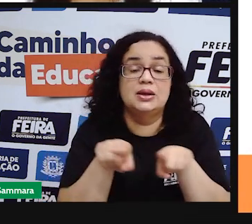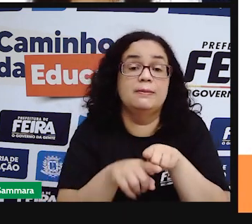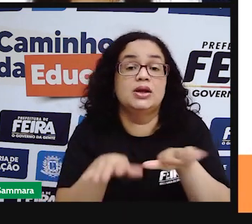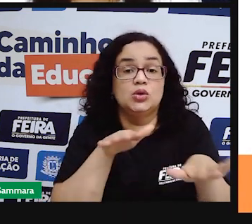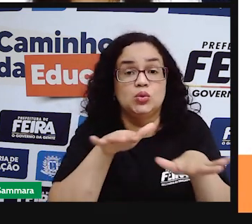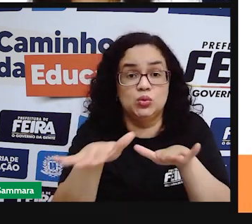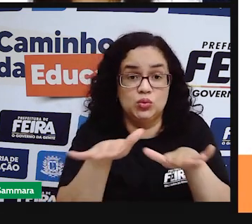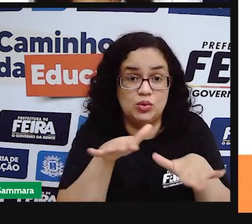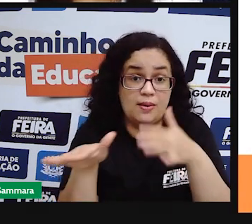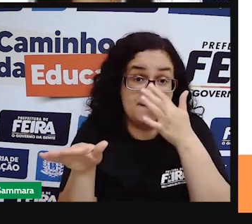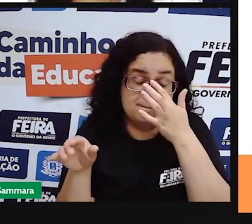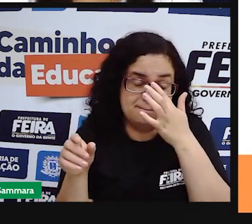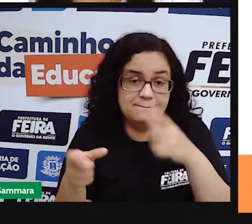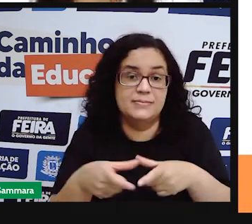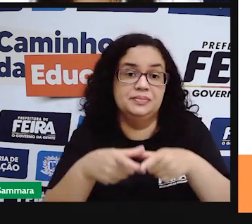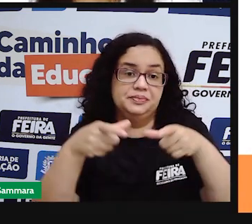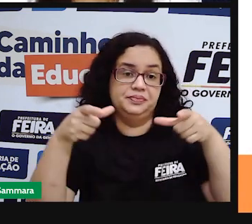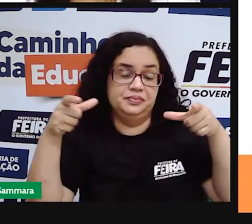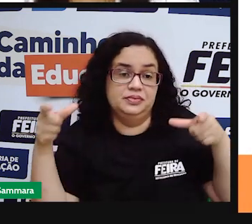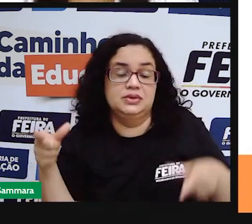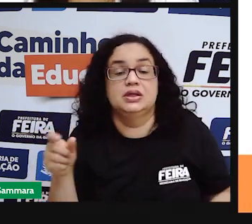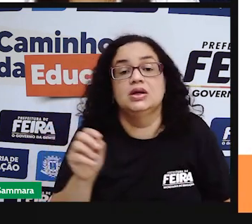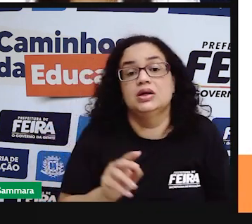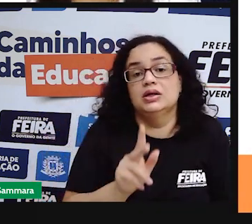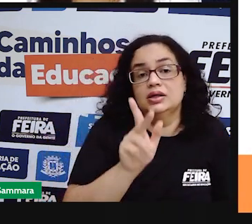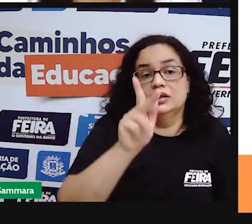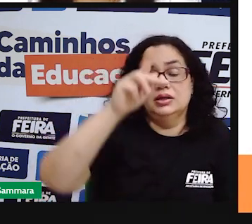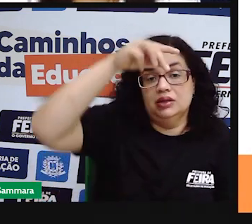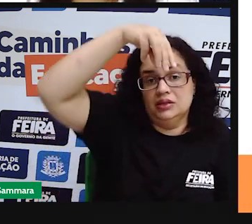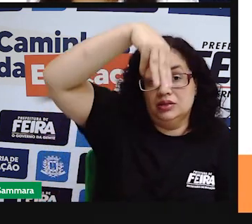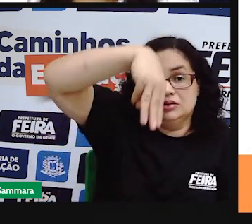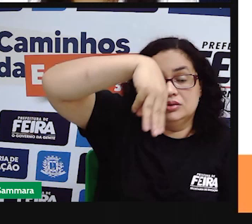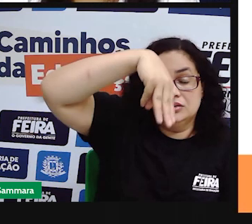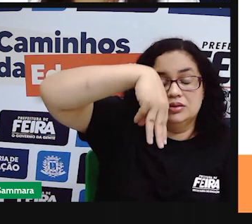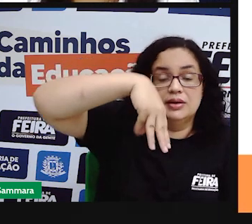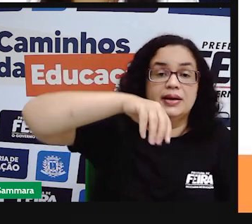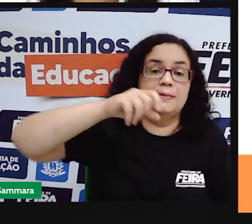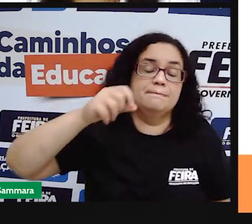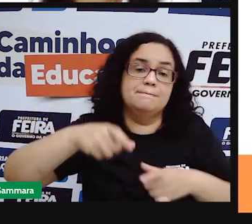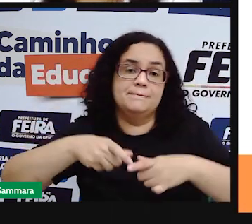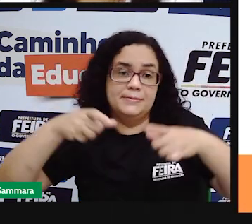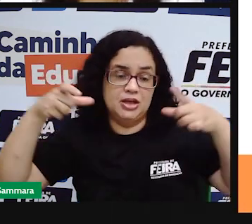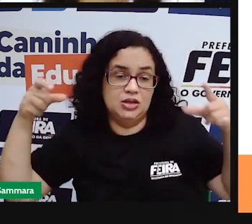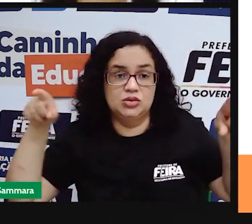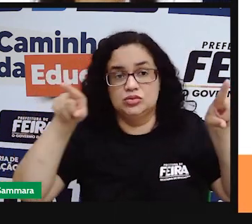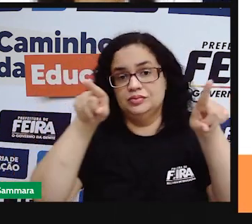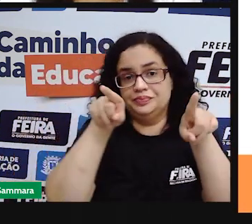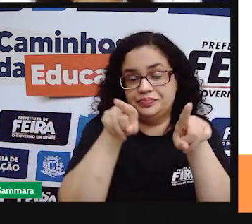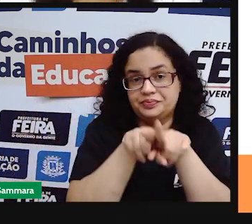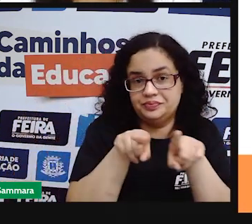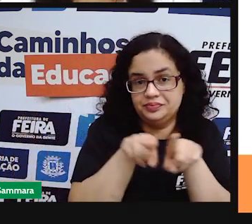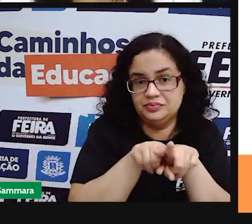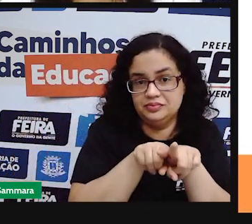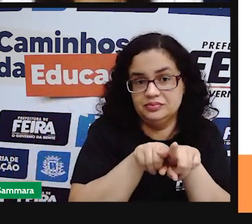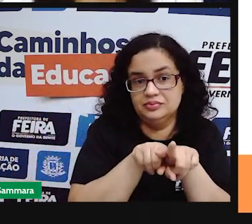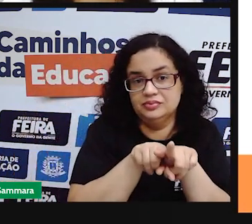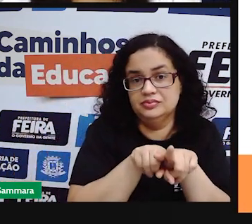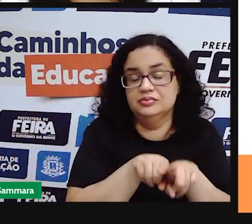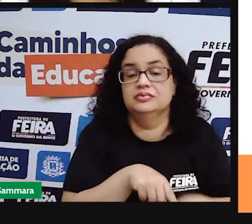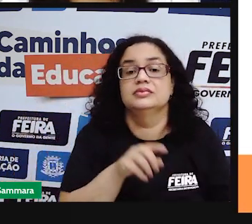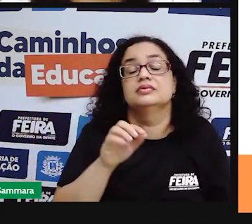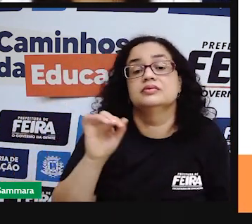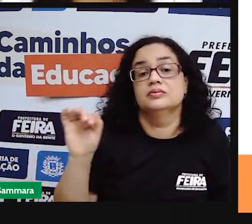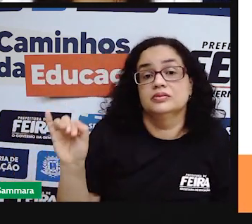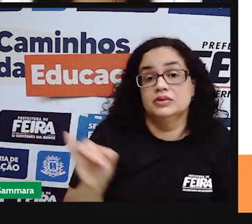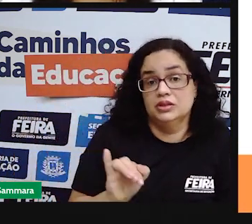movimentação maior, né, de quilômetros e aí de espaços maiores também. O ponto de referência é algo muito